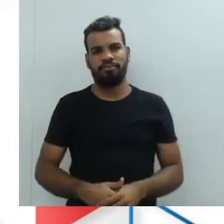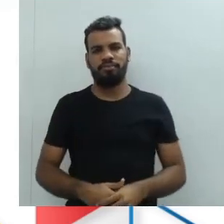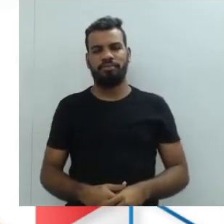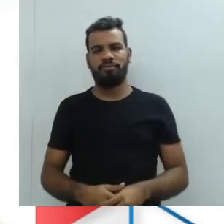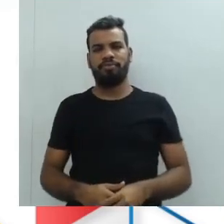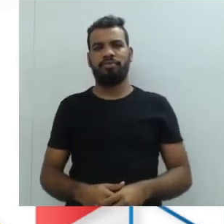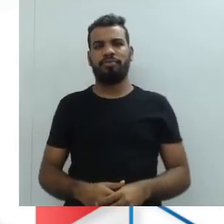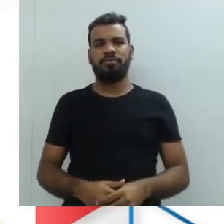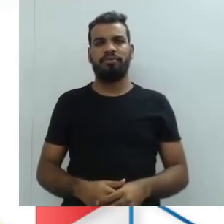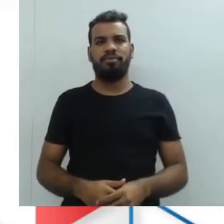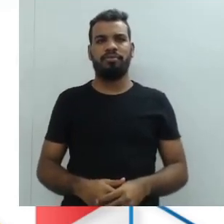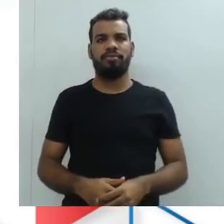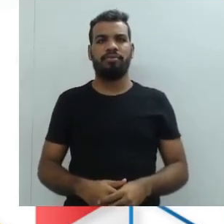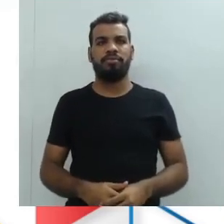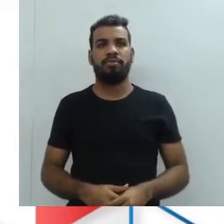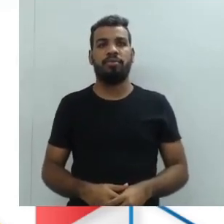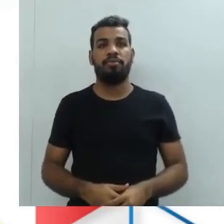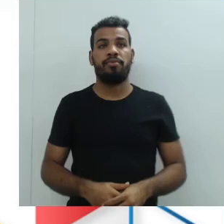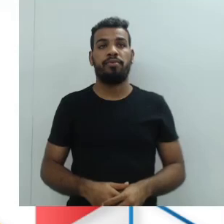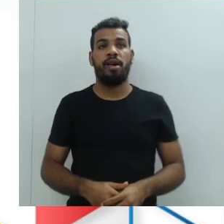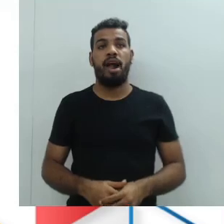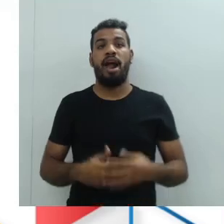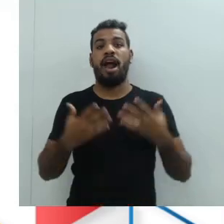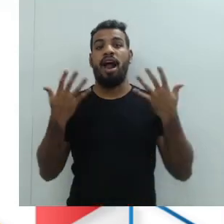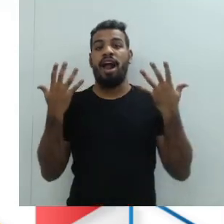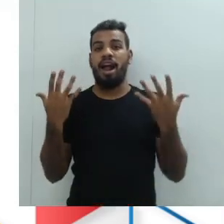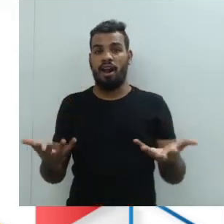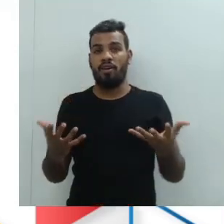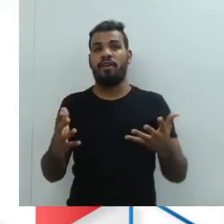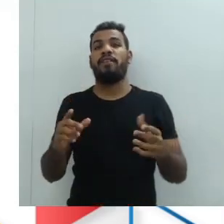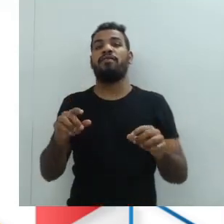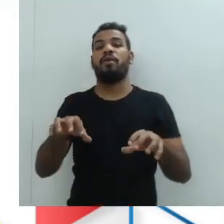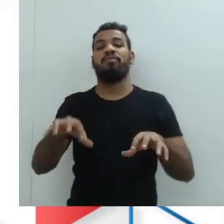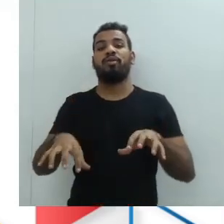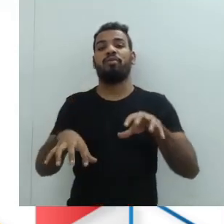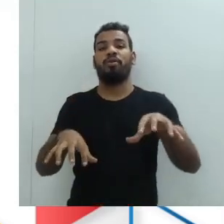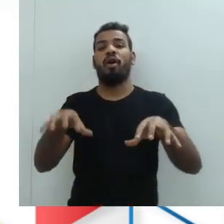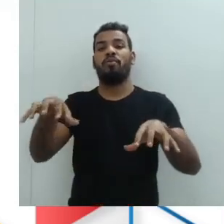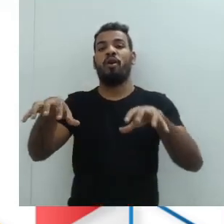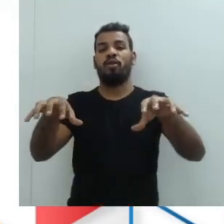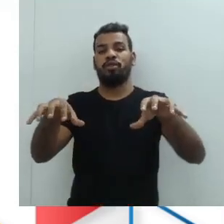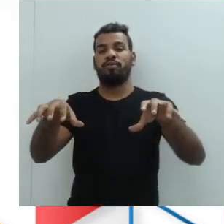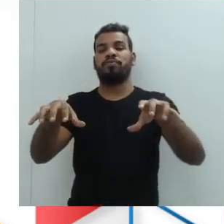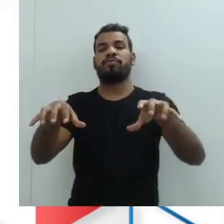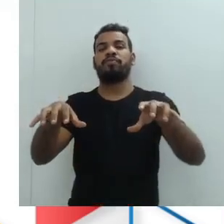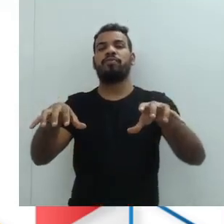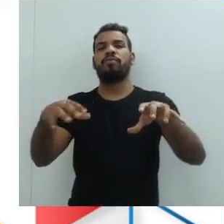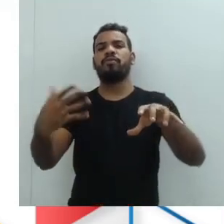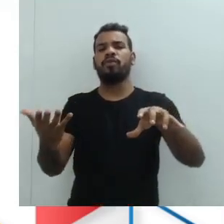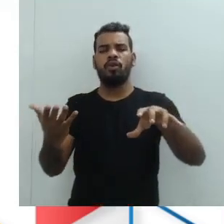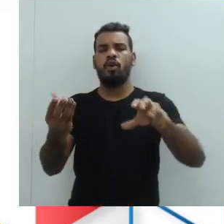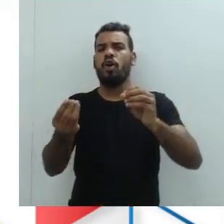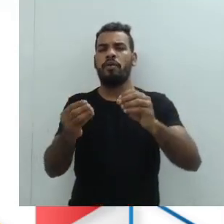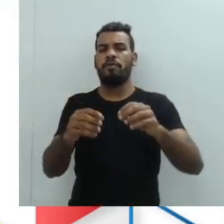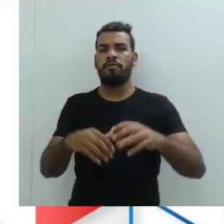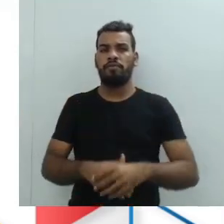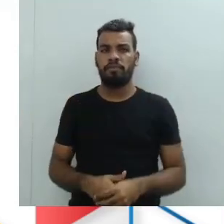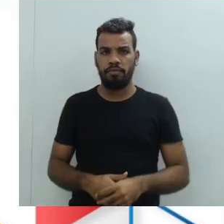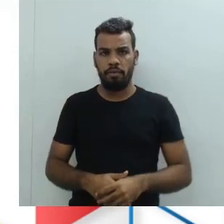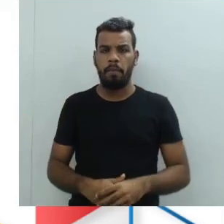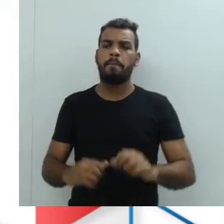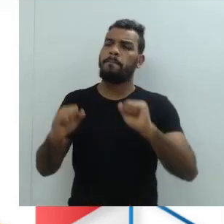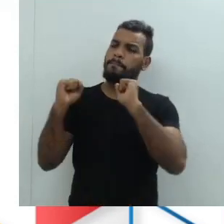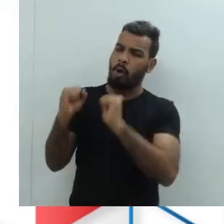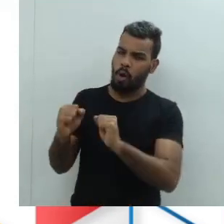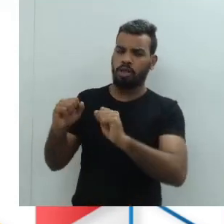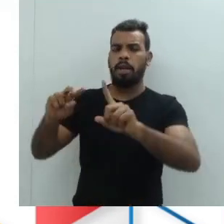Aí agora vamos falar de gráfico de setores, né? Aí aqui, ó, veja, o que é gráfico de setor? Tanto faz eu chamar gráfico